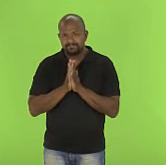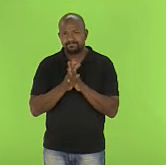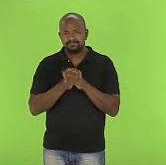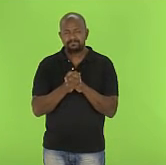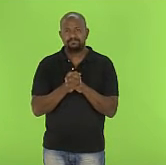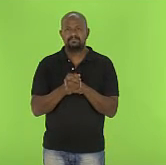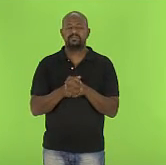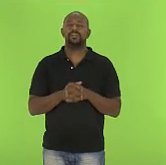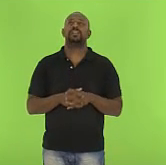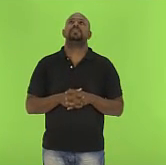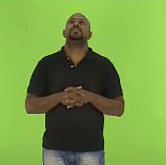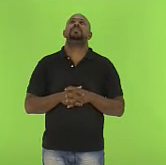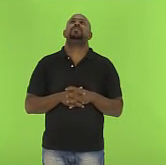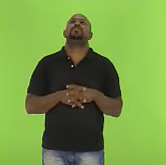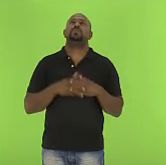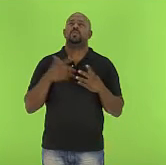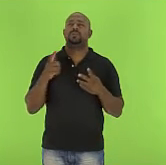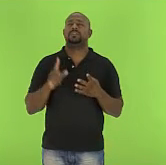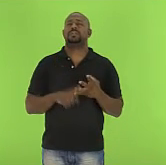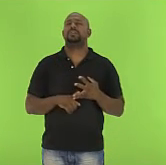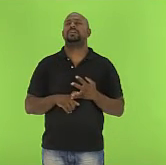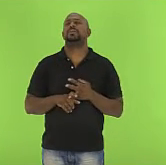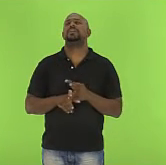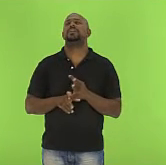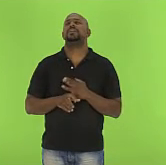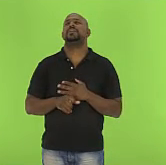Unicare Saúde. Outra pessoa que a gente tem, outra